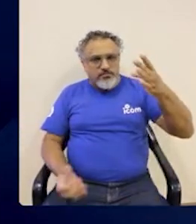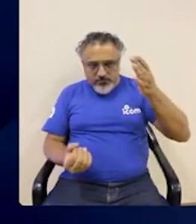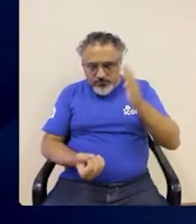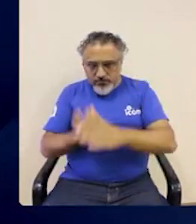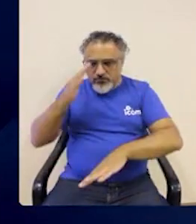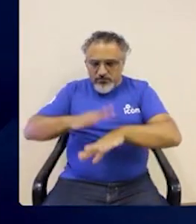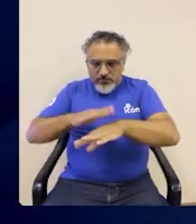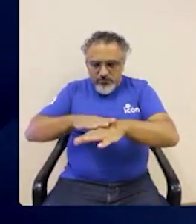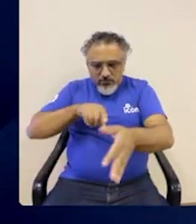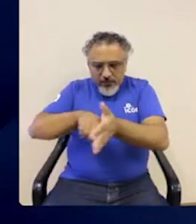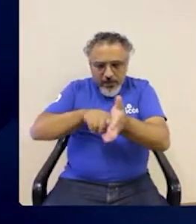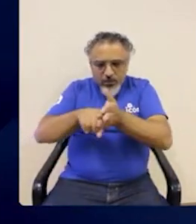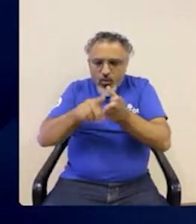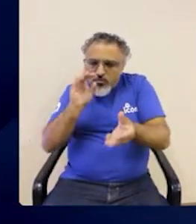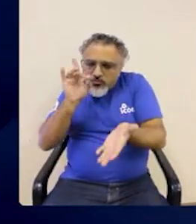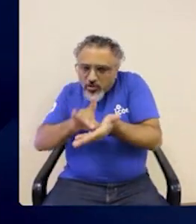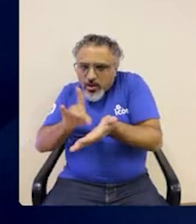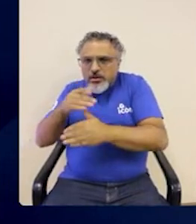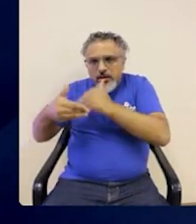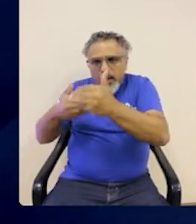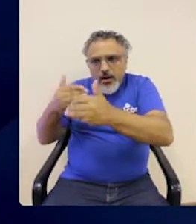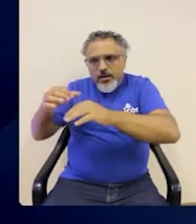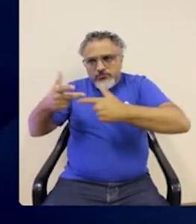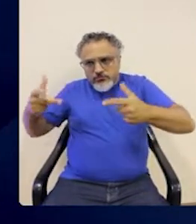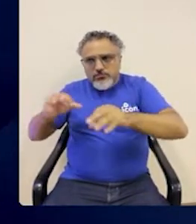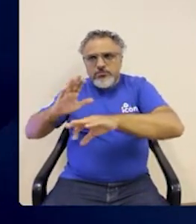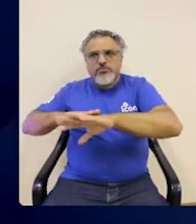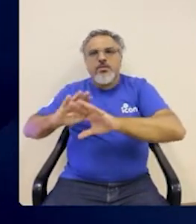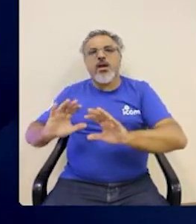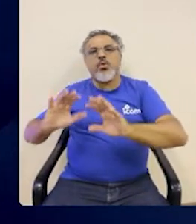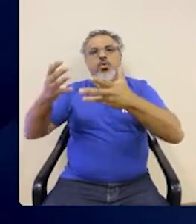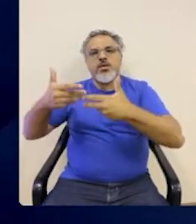da análise da implantação também, trazer um pouco desses elementos.